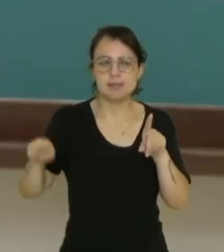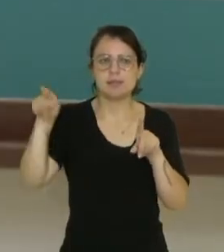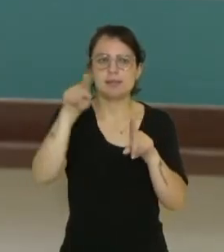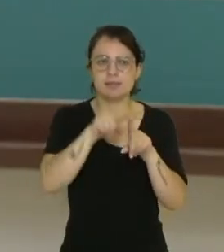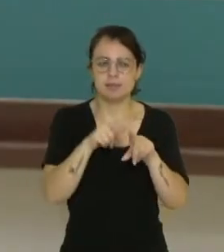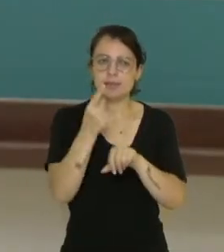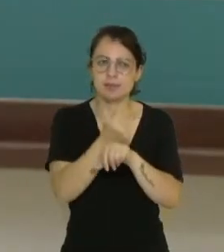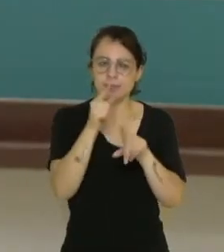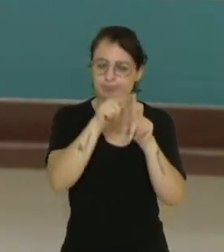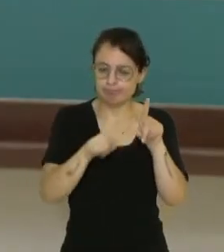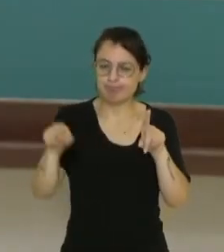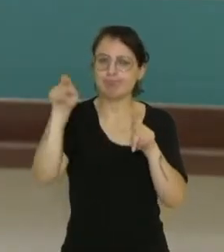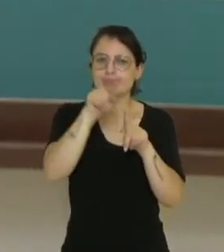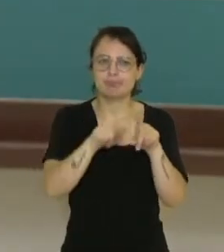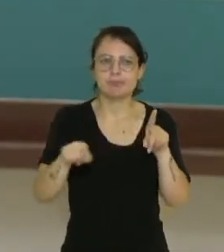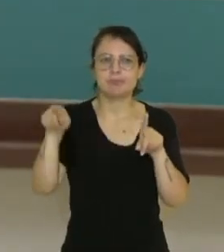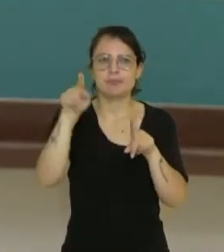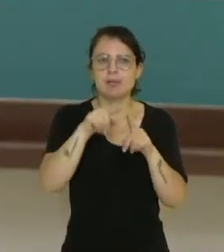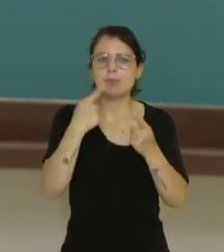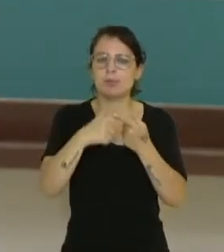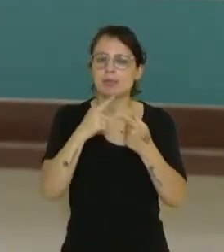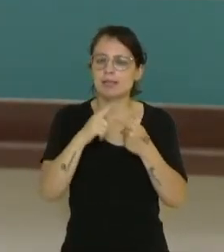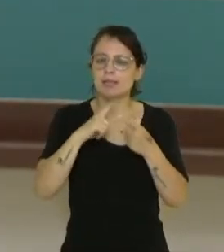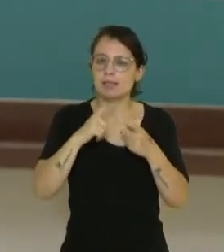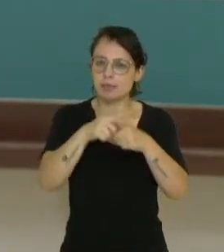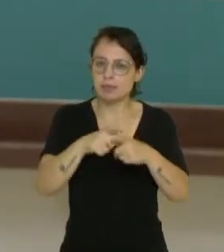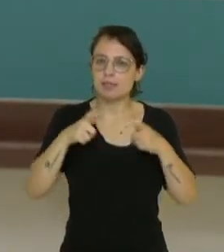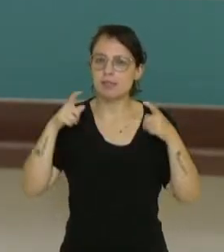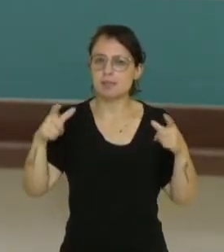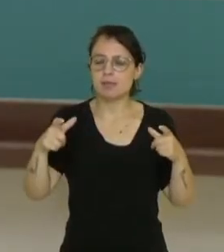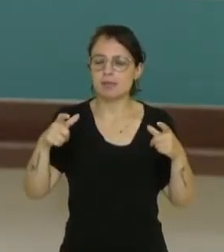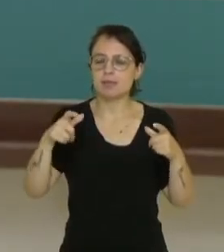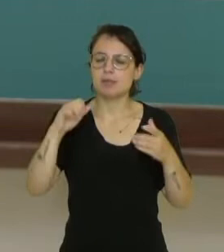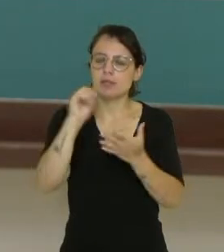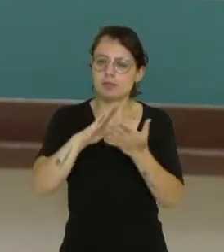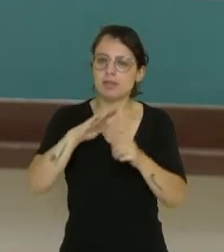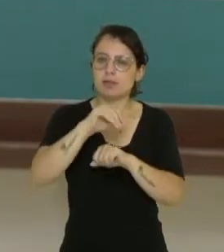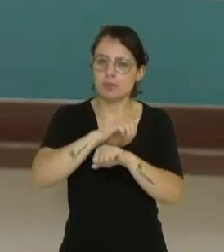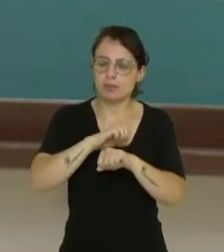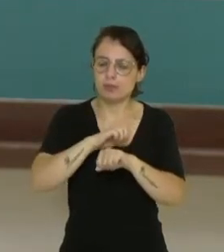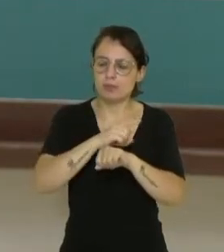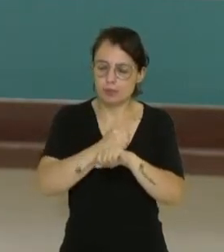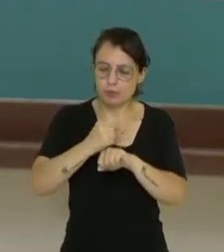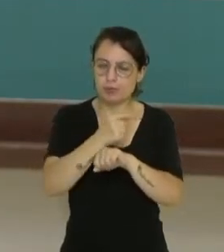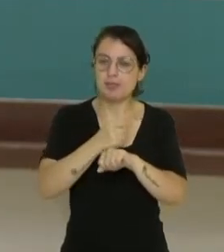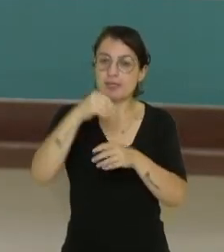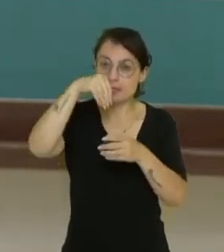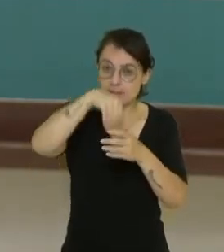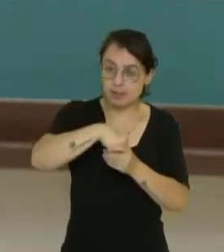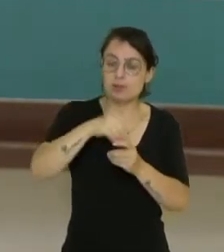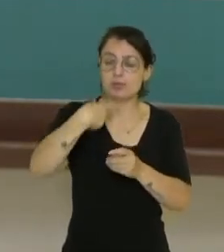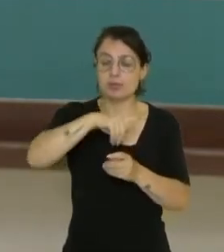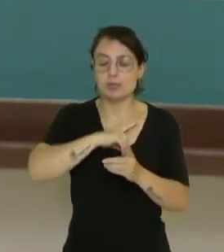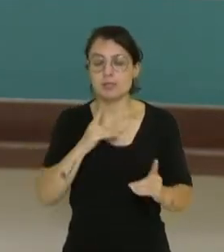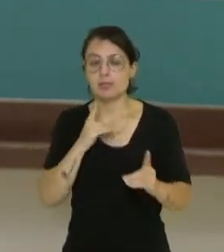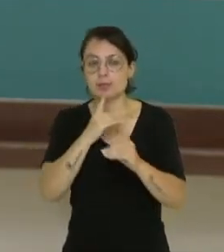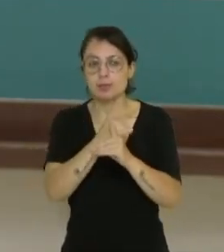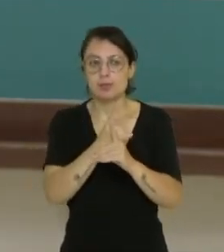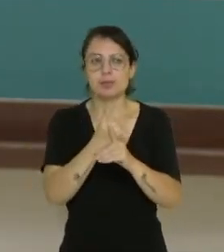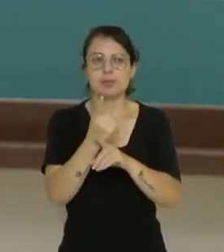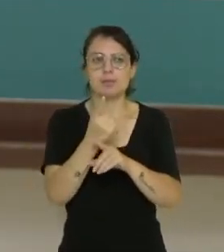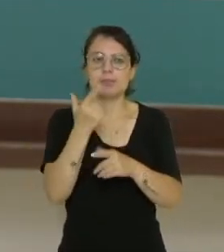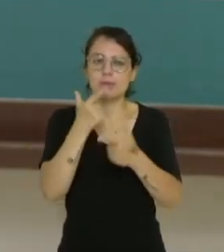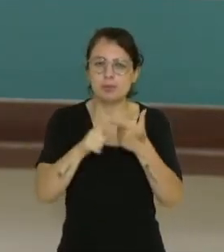a um crescimento da atividade econômica. Dentro desse crescimento, nós vamos poder encontrar problemas oriundos